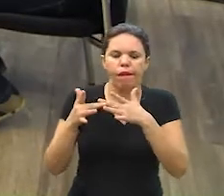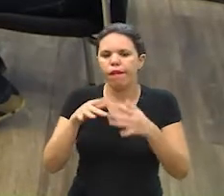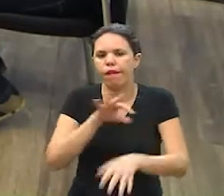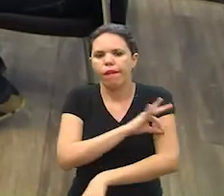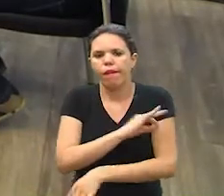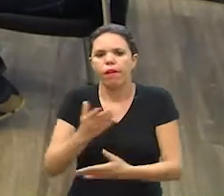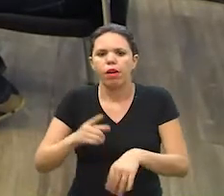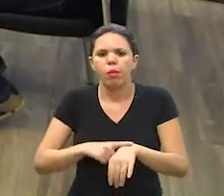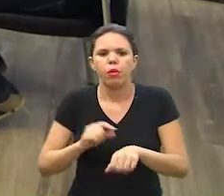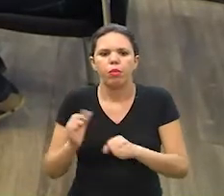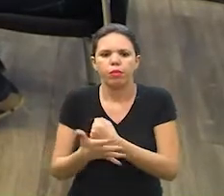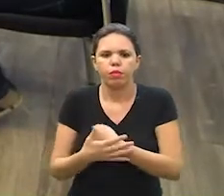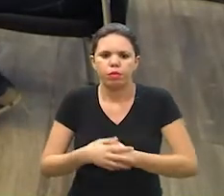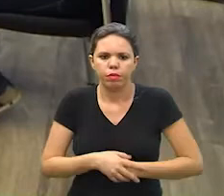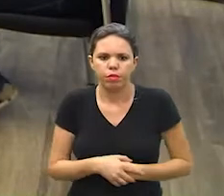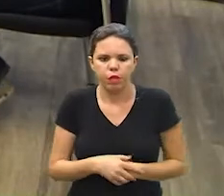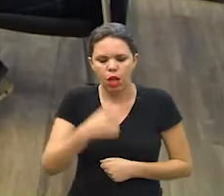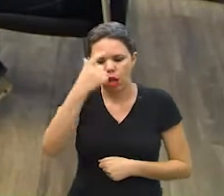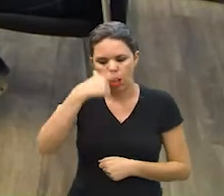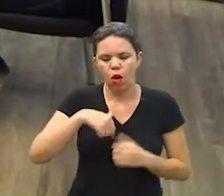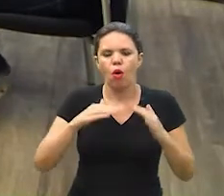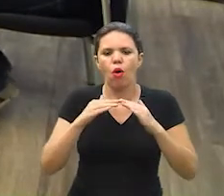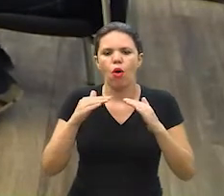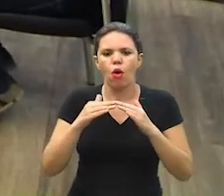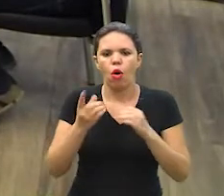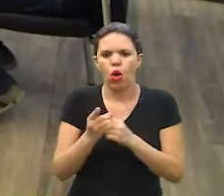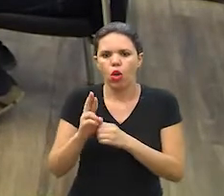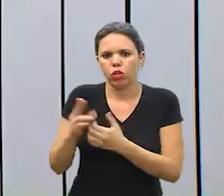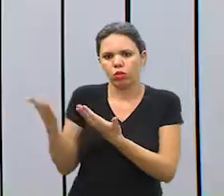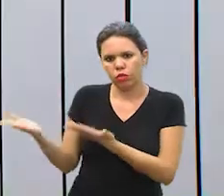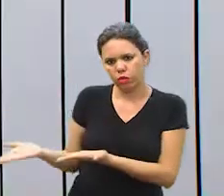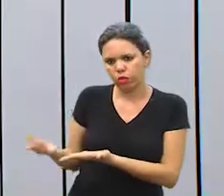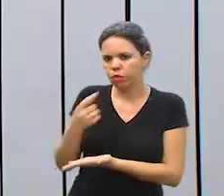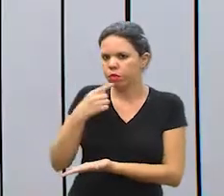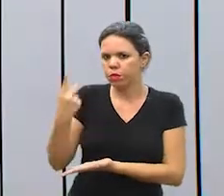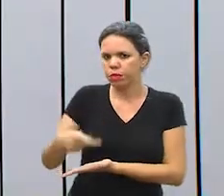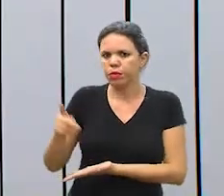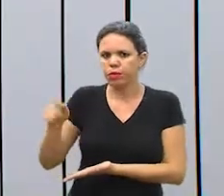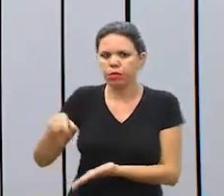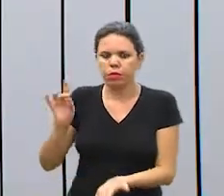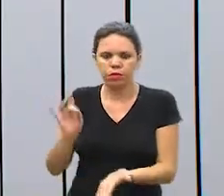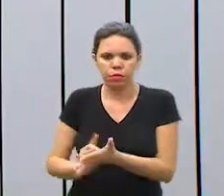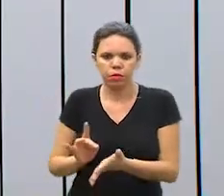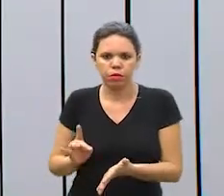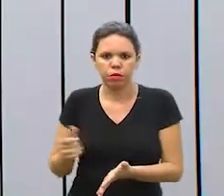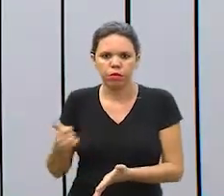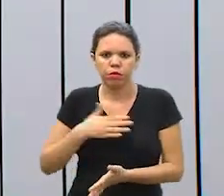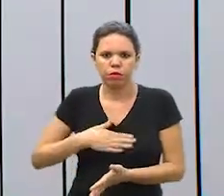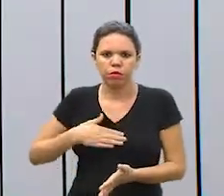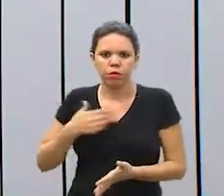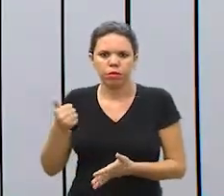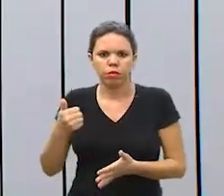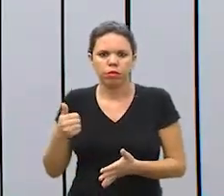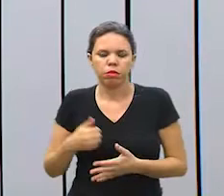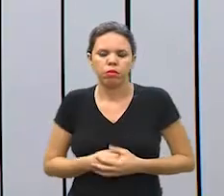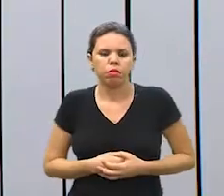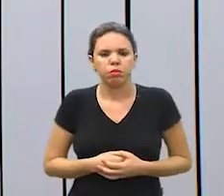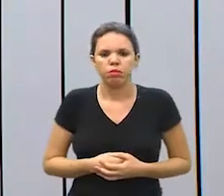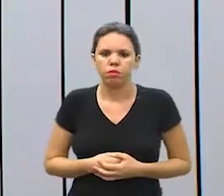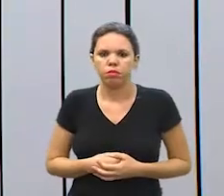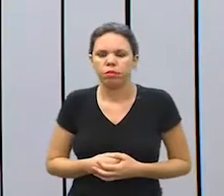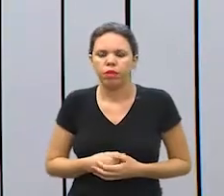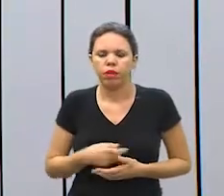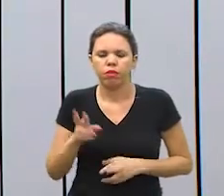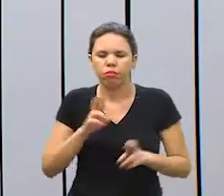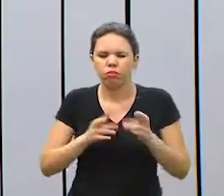Executivo no momento de pandemia? Eu concordo com a doutora Carmen, porque Campinas realmente ela é privilegiada quando